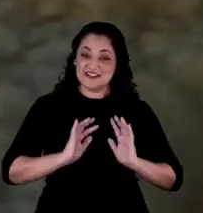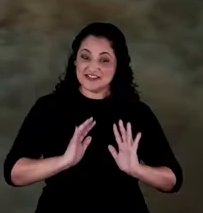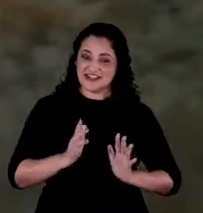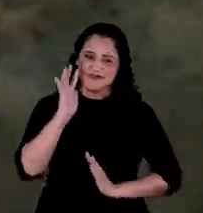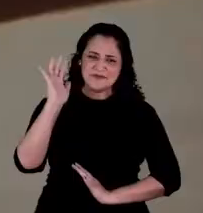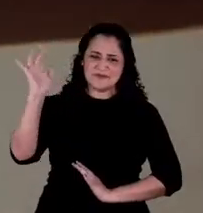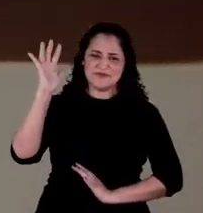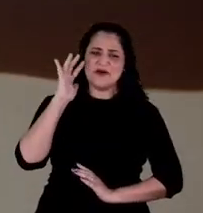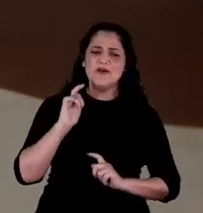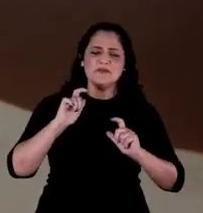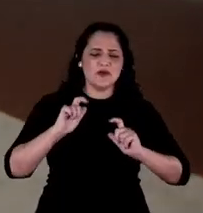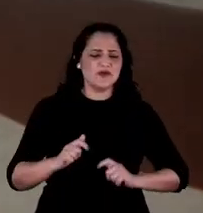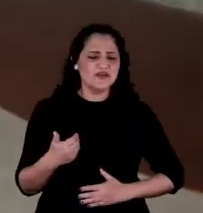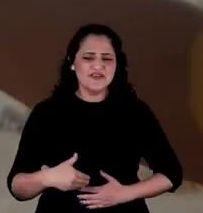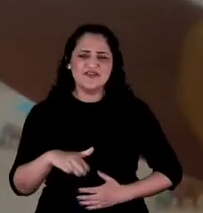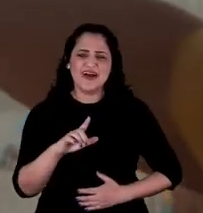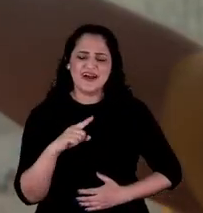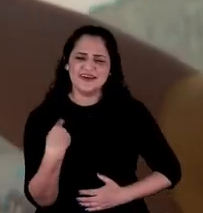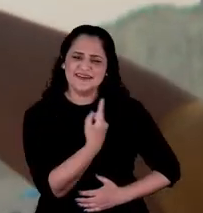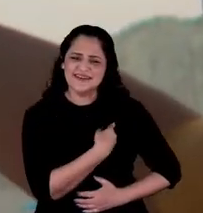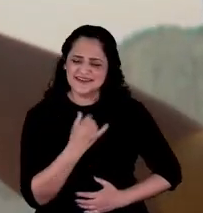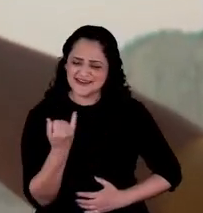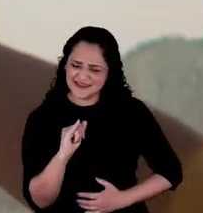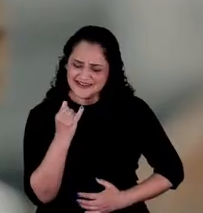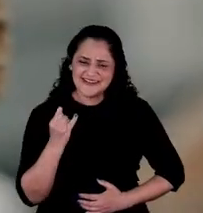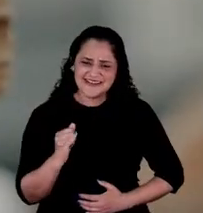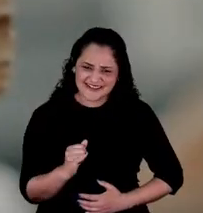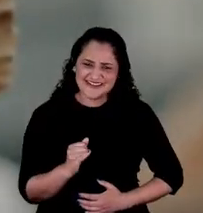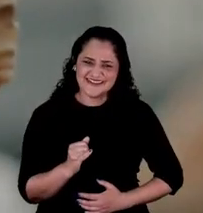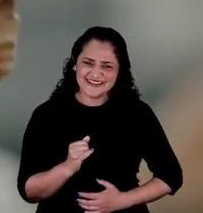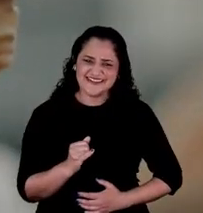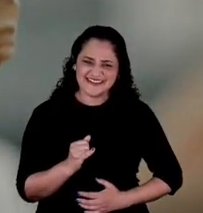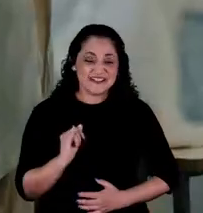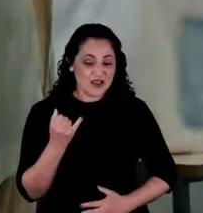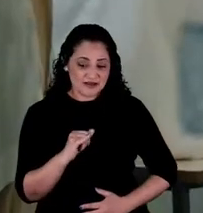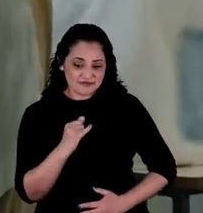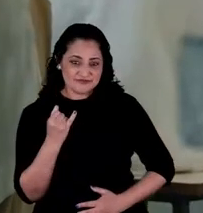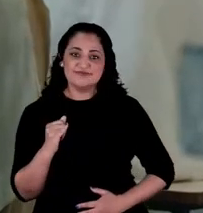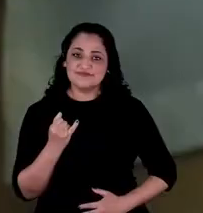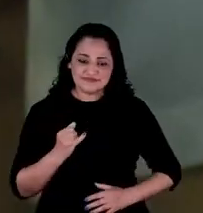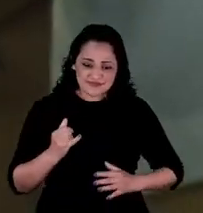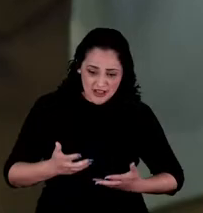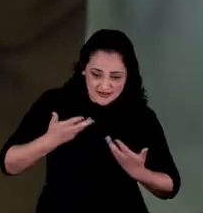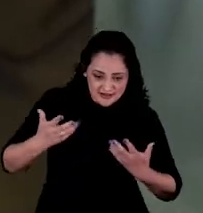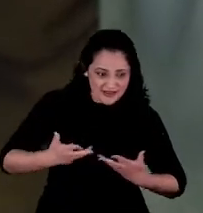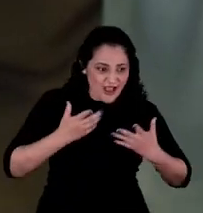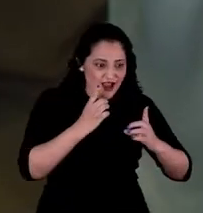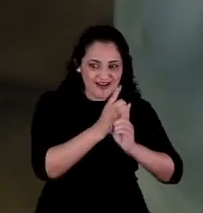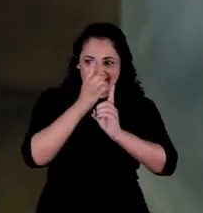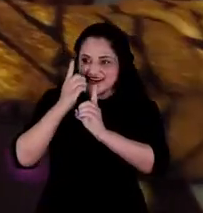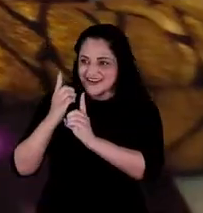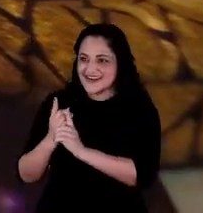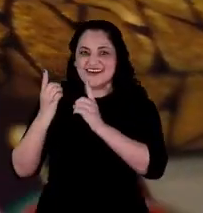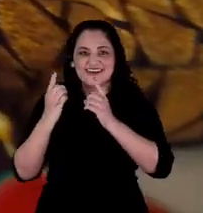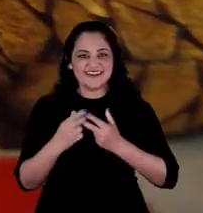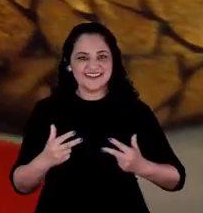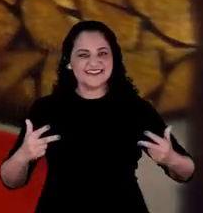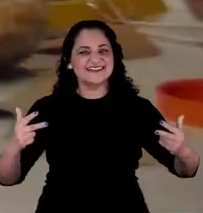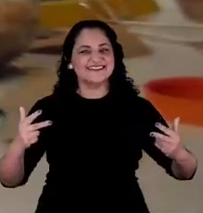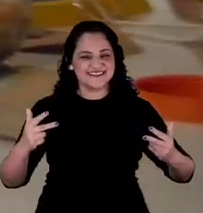já parou para pensar Para onde vai a nossa energia a nossa energia incentiva descobertas